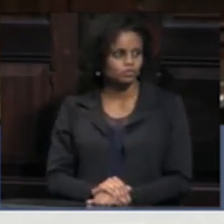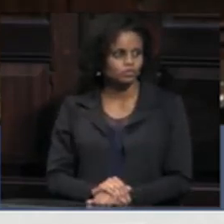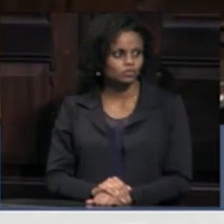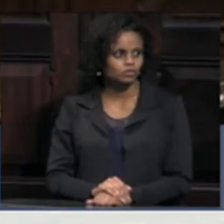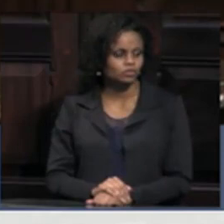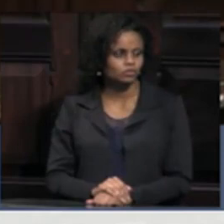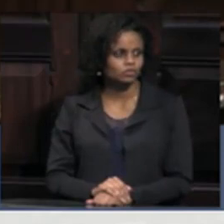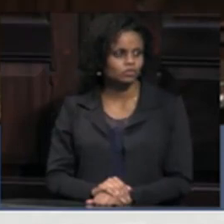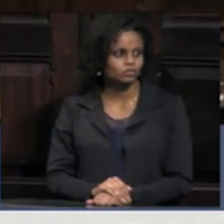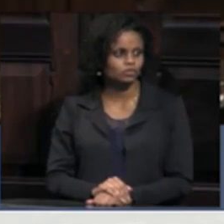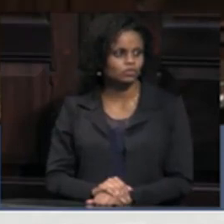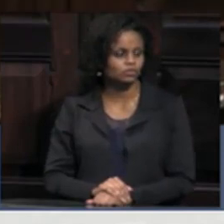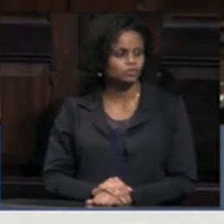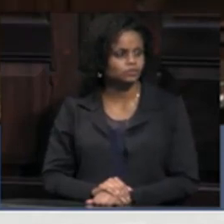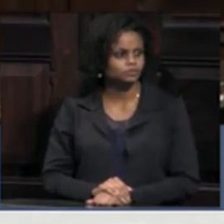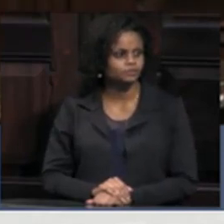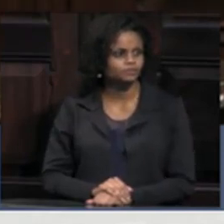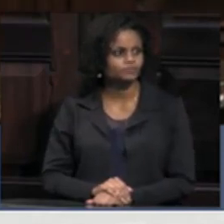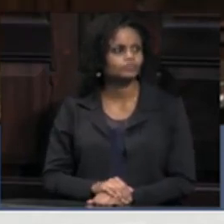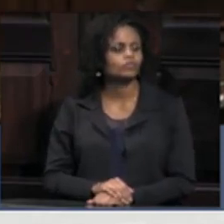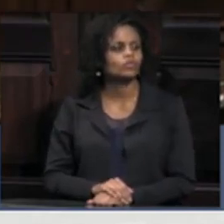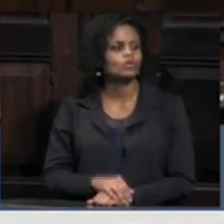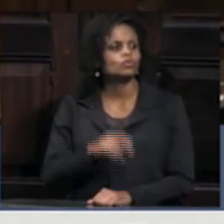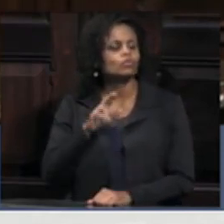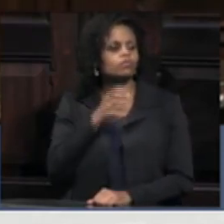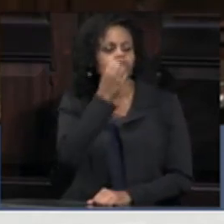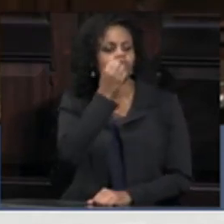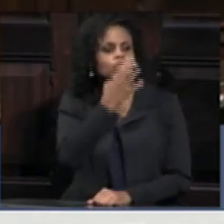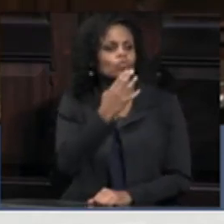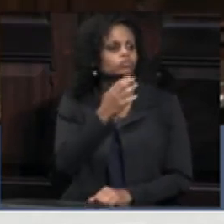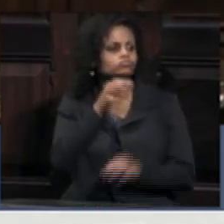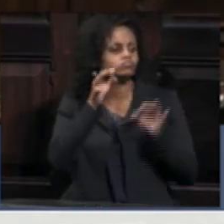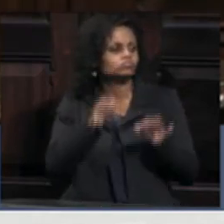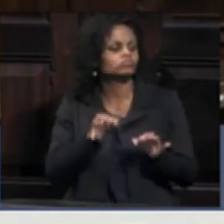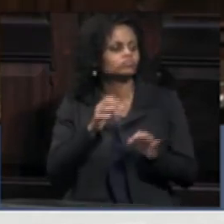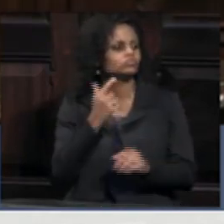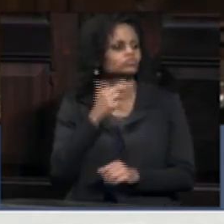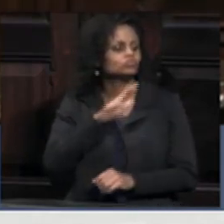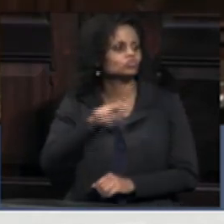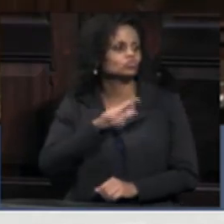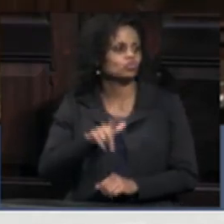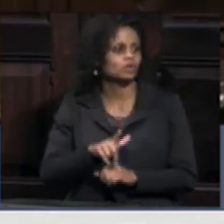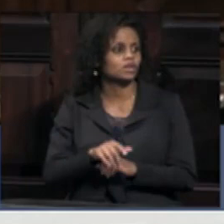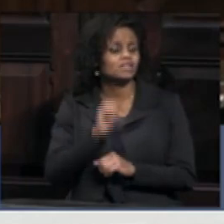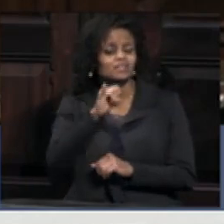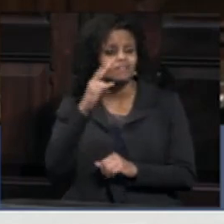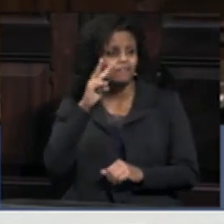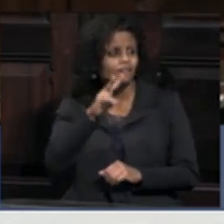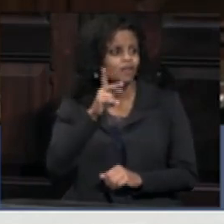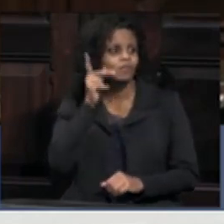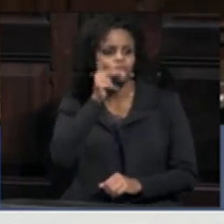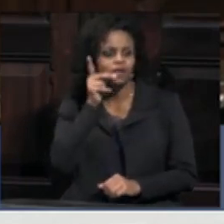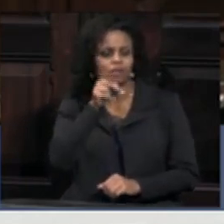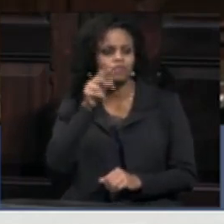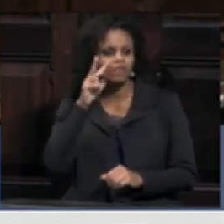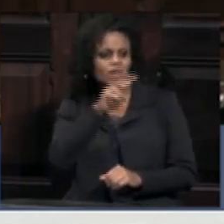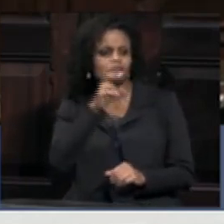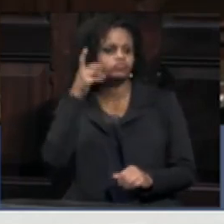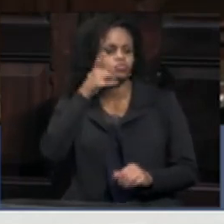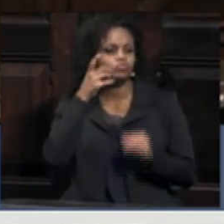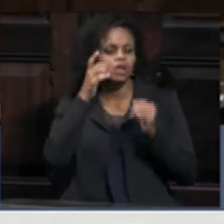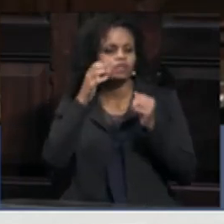Para nenhum governo, eu disse lá dentro, é positivo lidar com o parlamento já apequenado, já fragilizado,